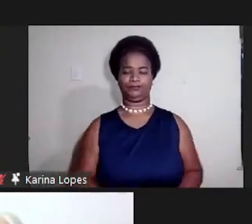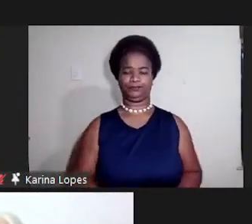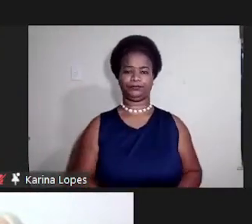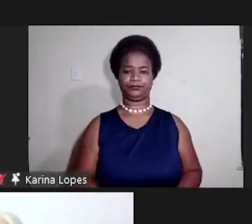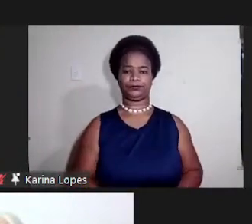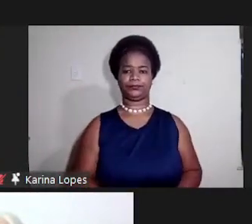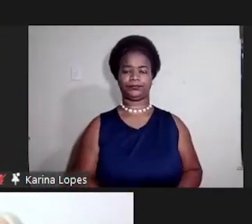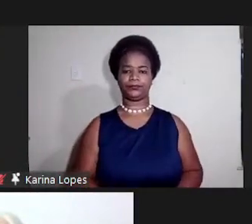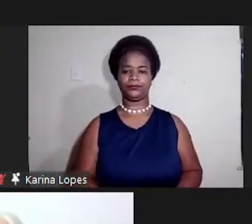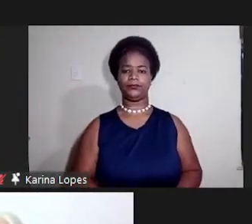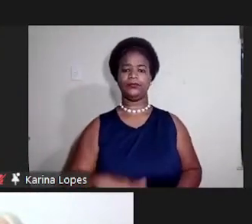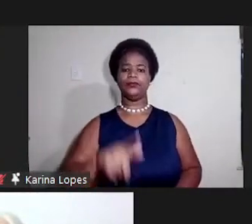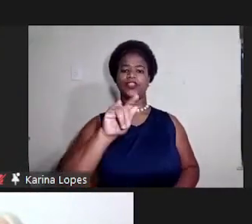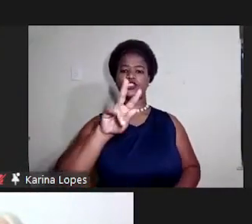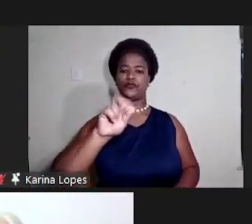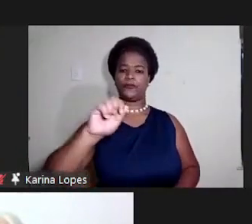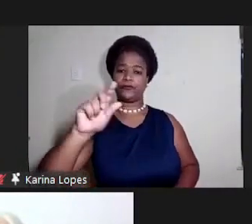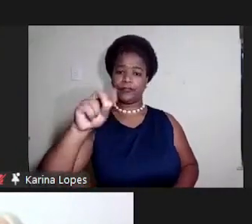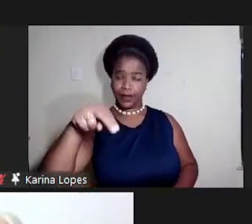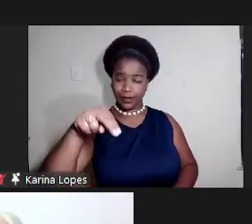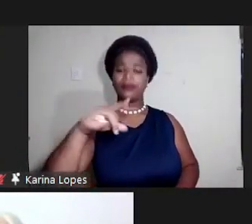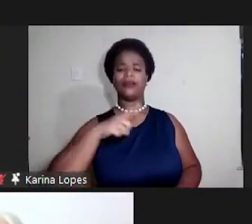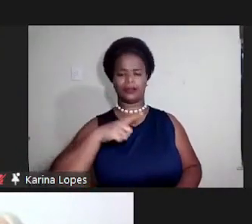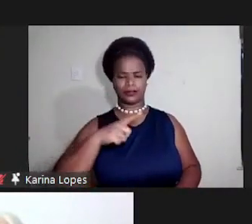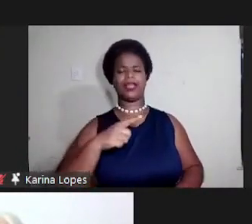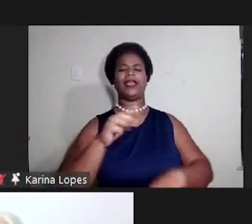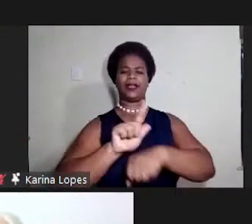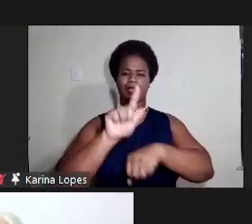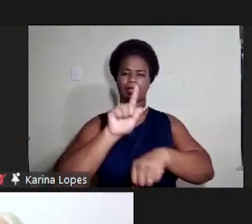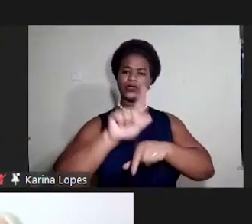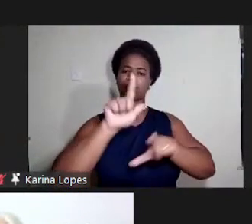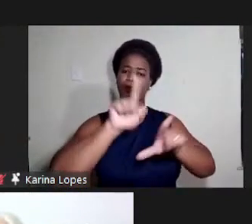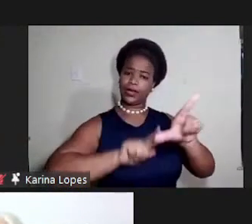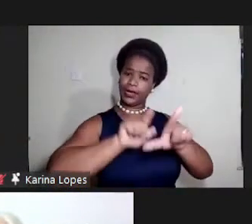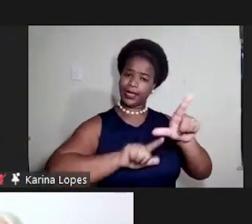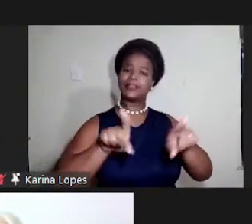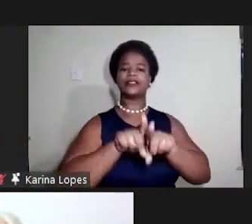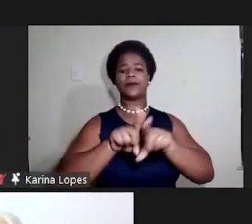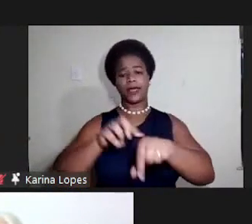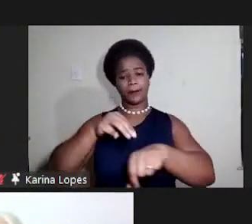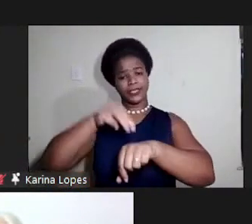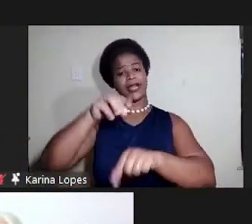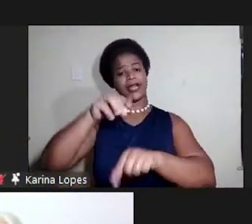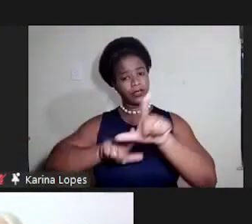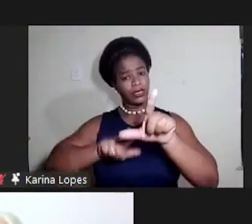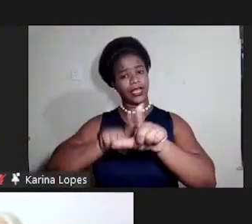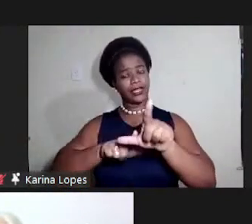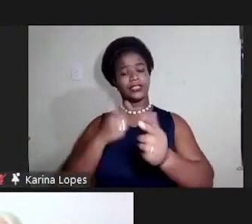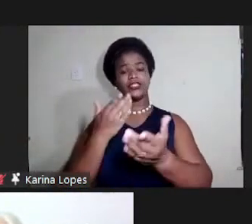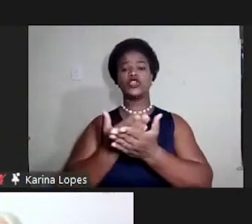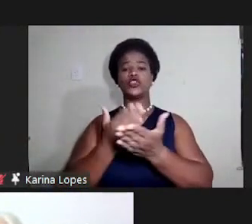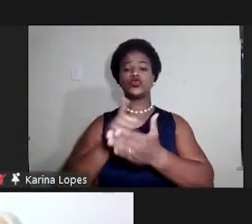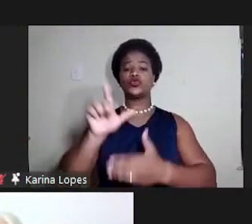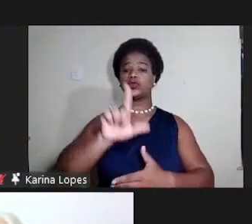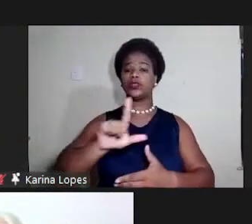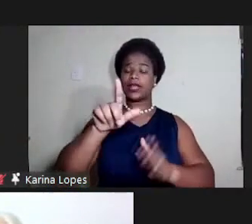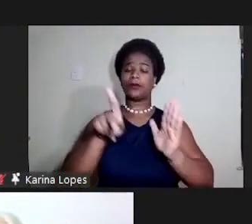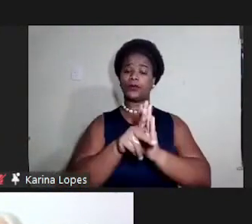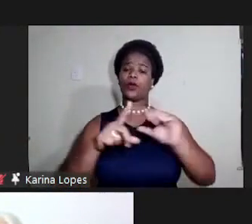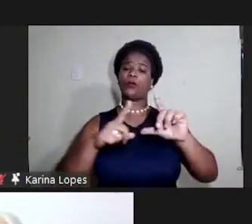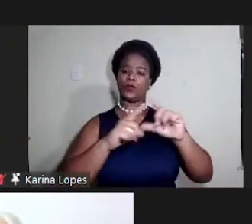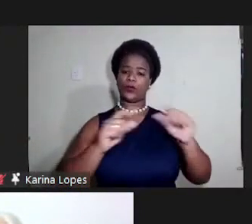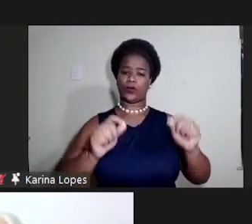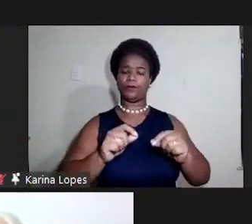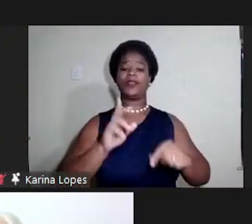Gilvan Procópio possui graduação em Letras e mestrado em Letras, estudos literários pelo UFJF e doutorado